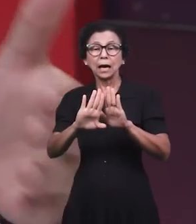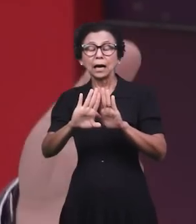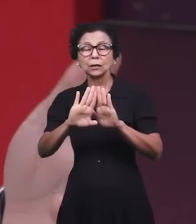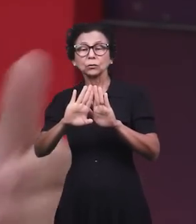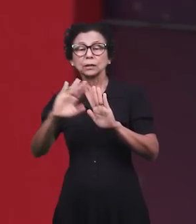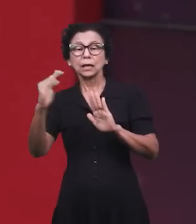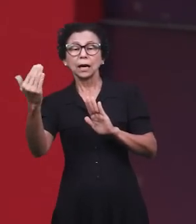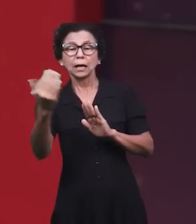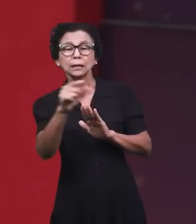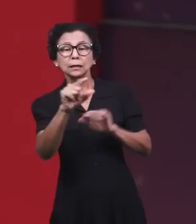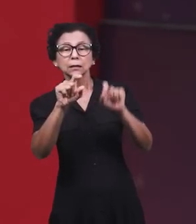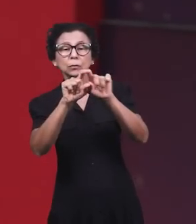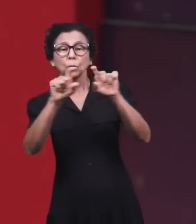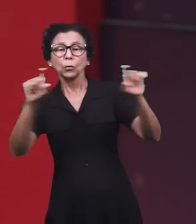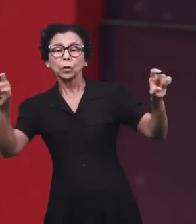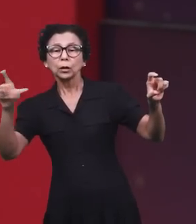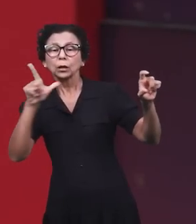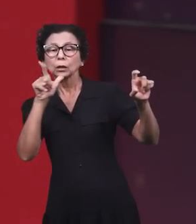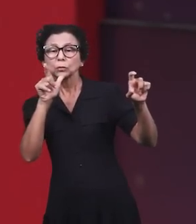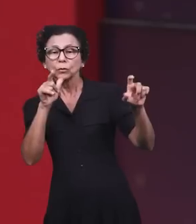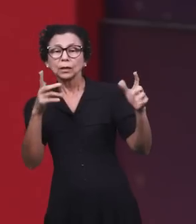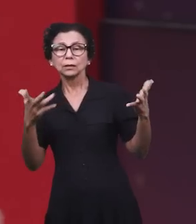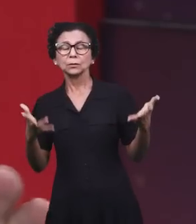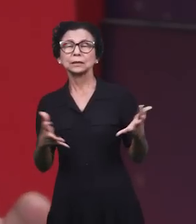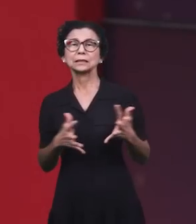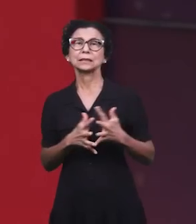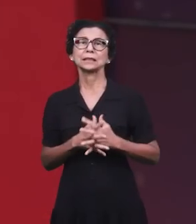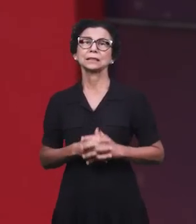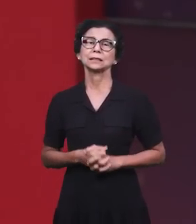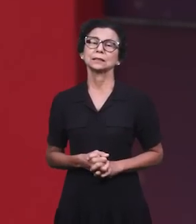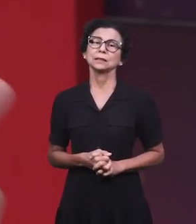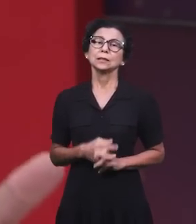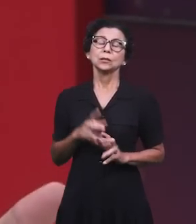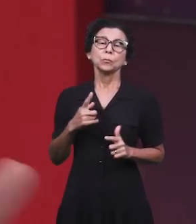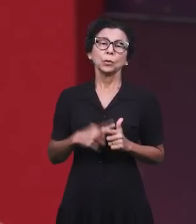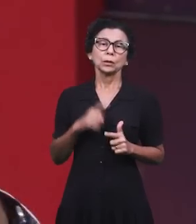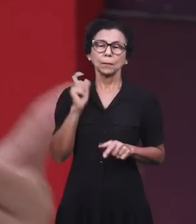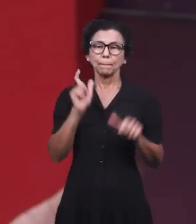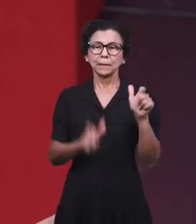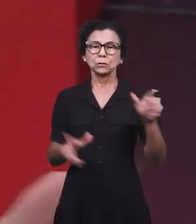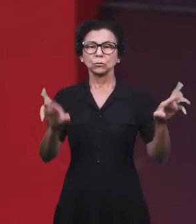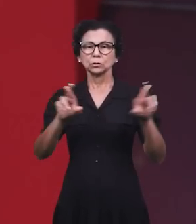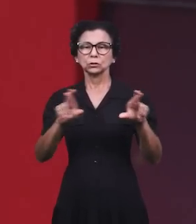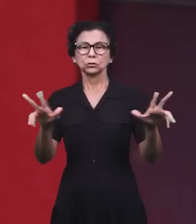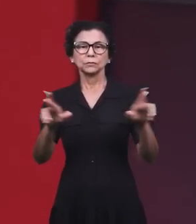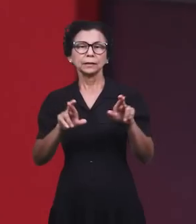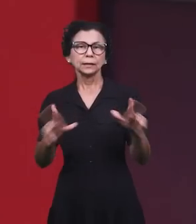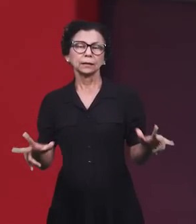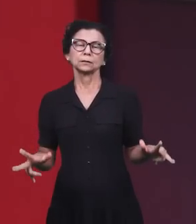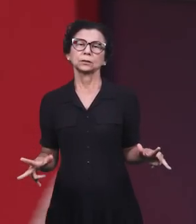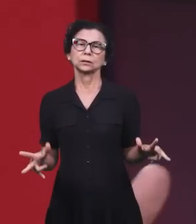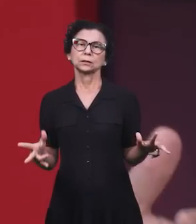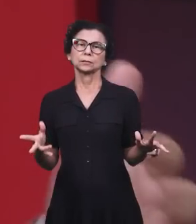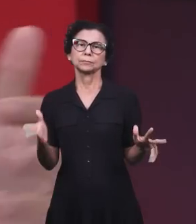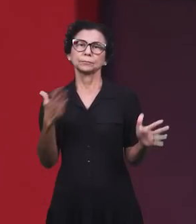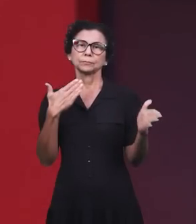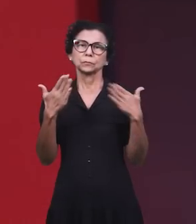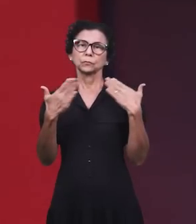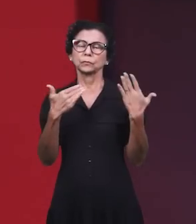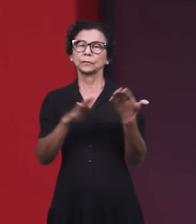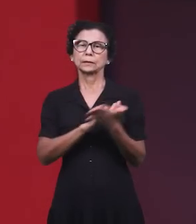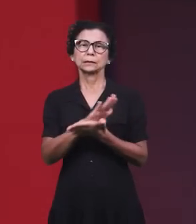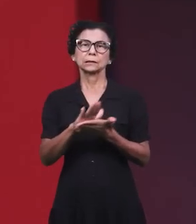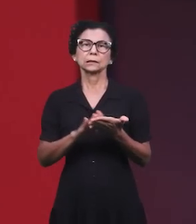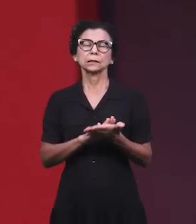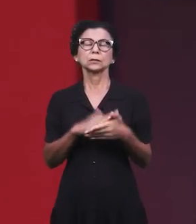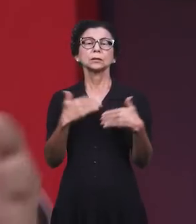vezes, como o pastor Tiago comentou, são feitos por pessoas diferentes que não conversam, não tem reunião e depois chega tudo isso na